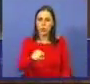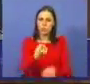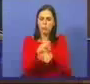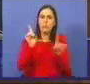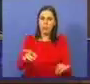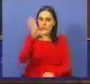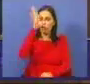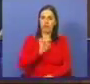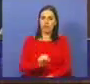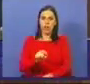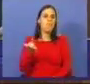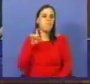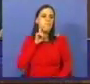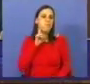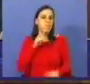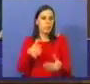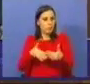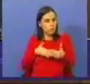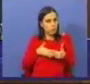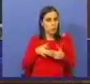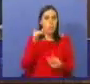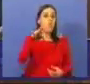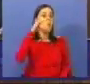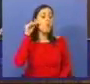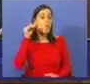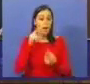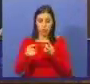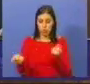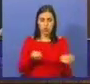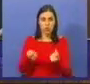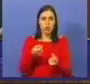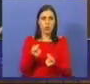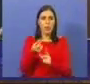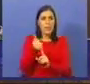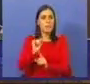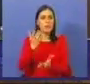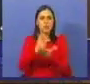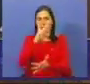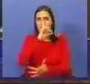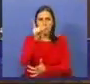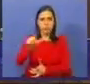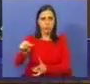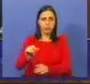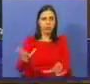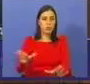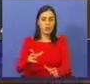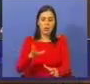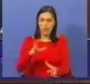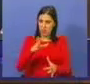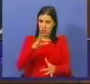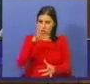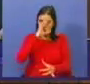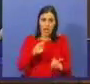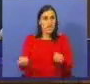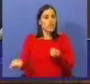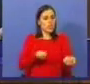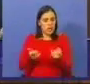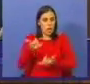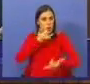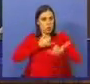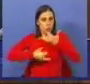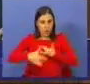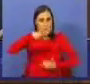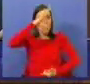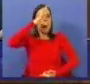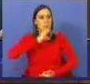que o Estado se protege em relação a um banco gestor de fortunas? O Estado vai gerir fortunas, substituir-se por um